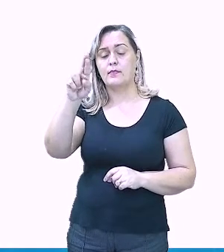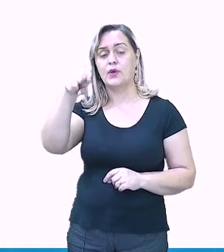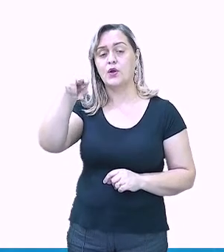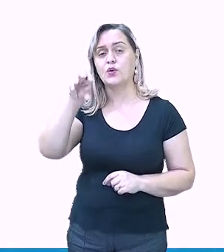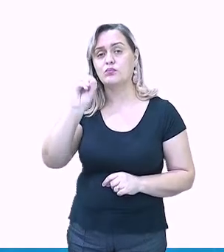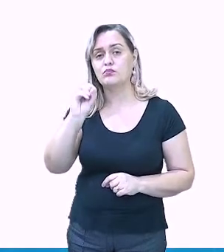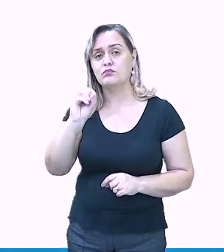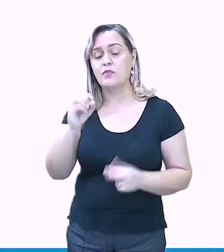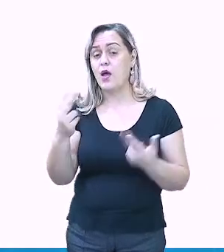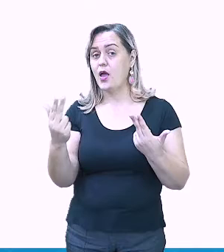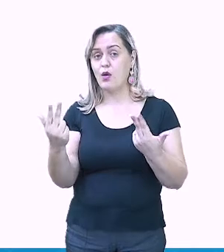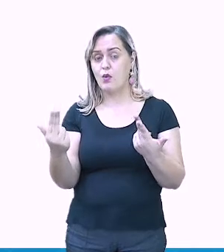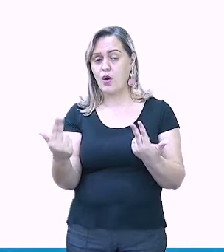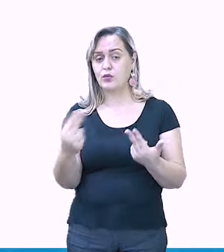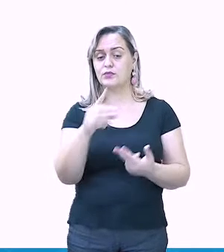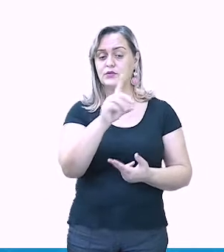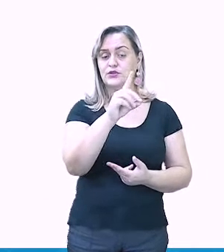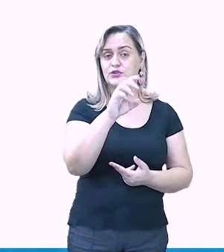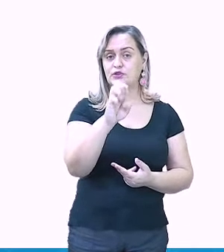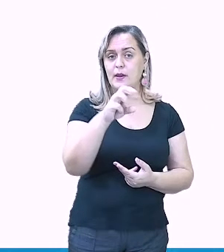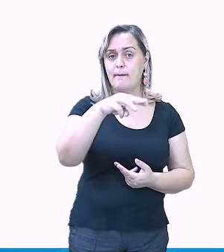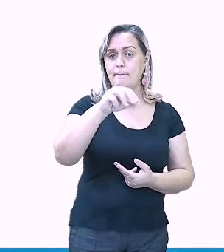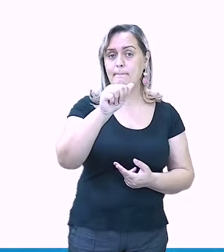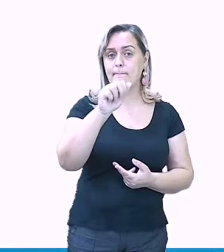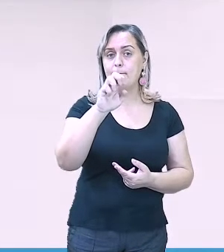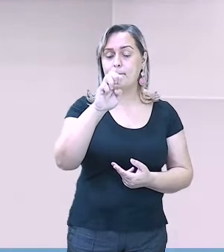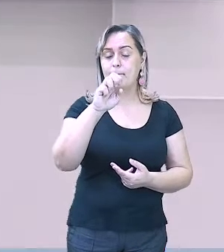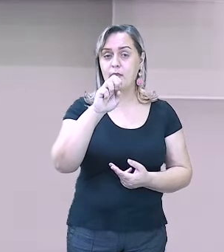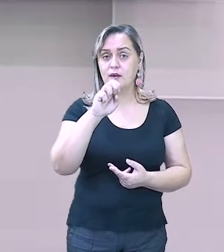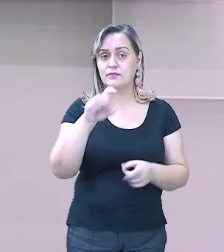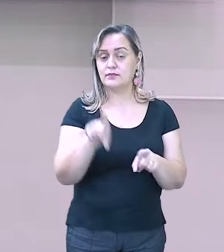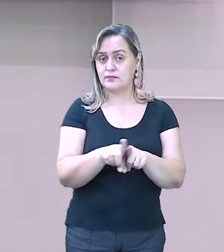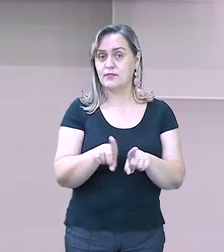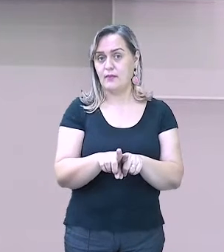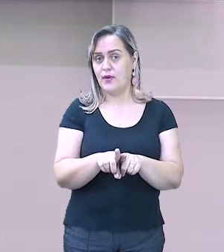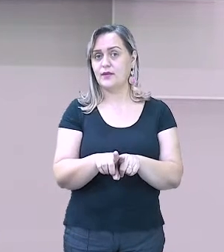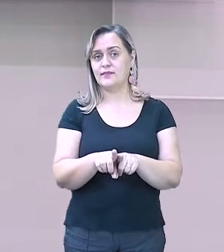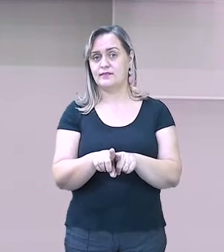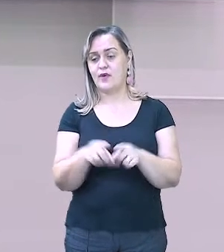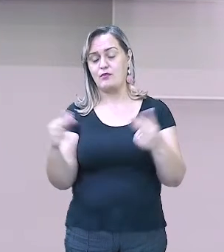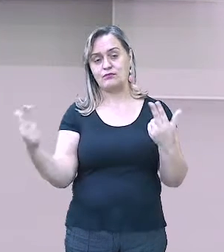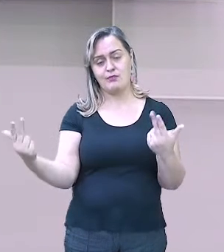correspondência. Tem outro exemplo aqui também, vamos perceber, ó.